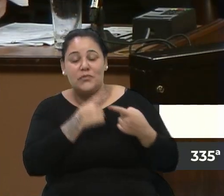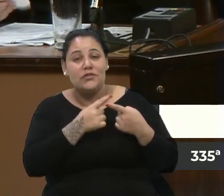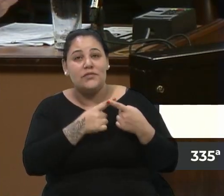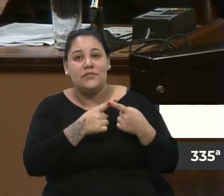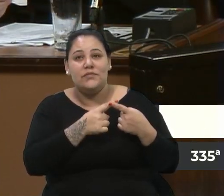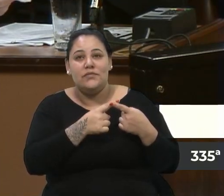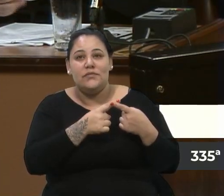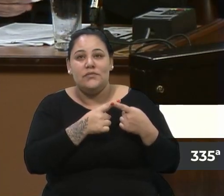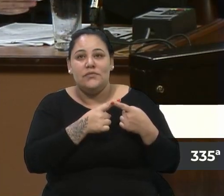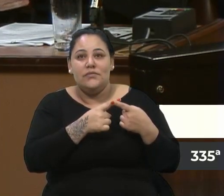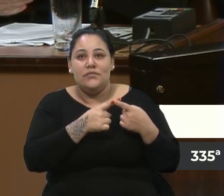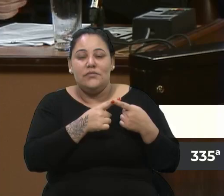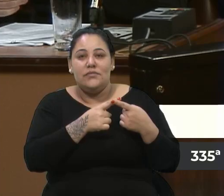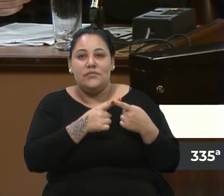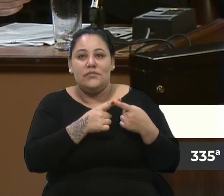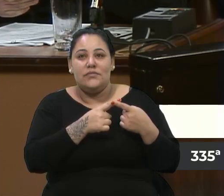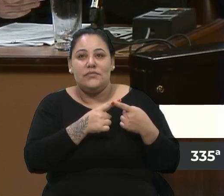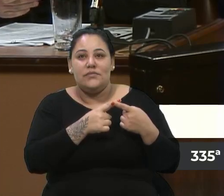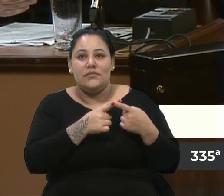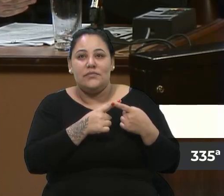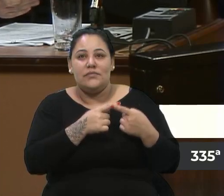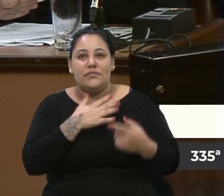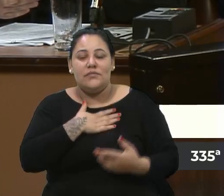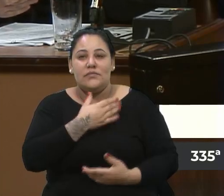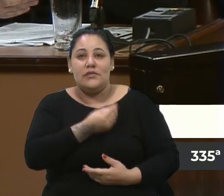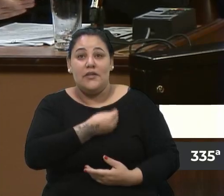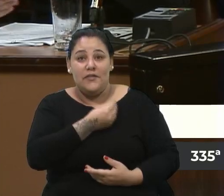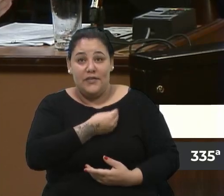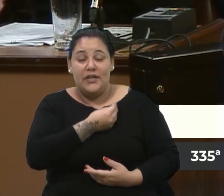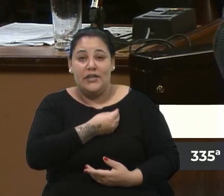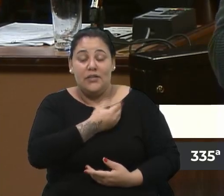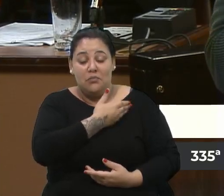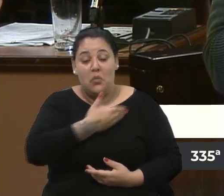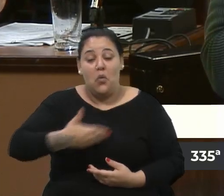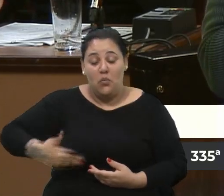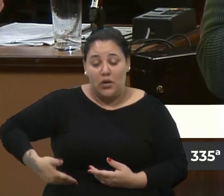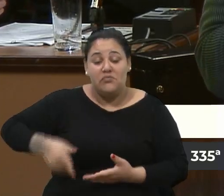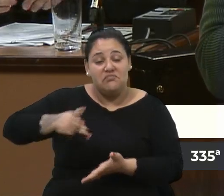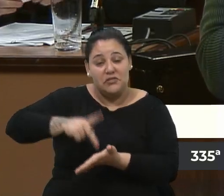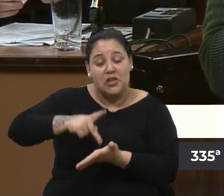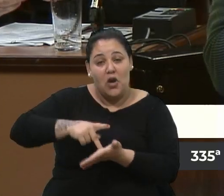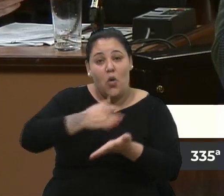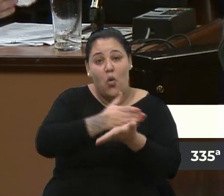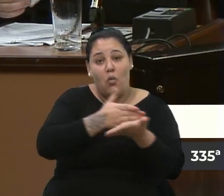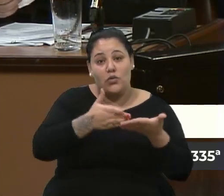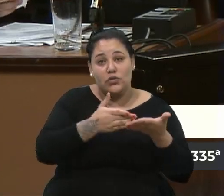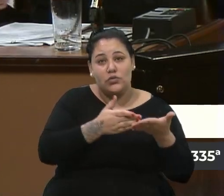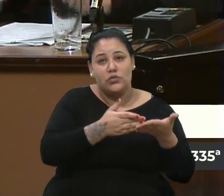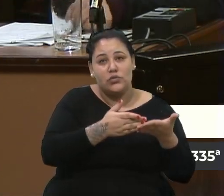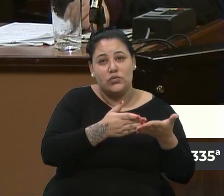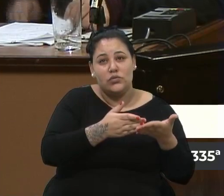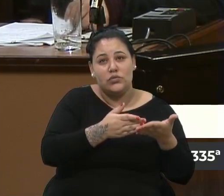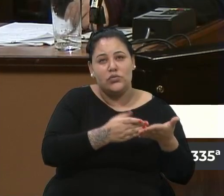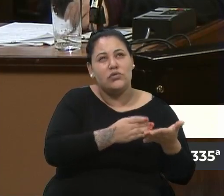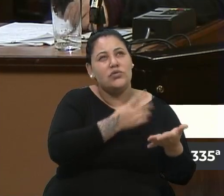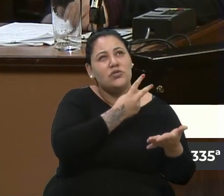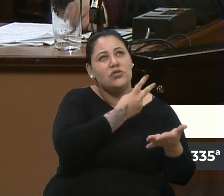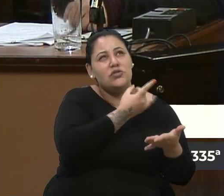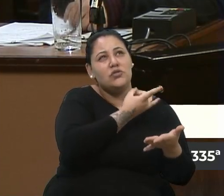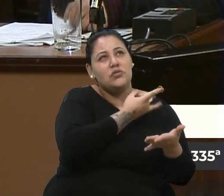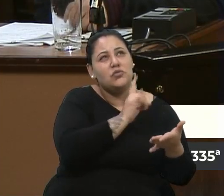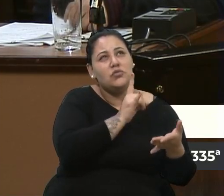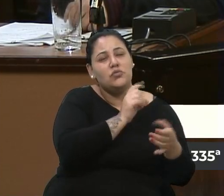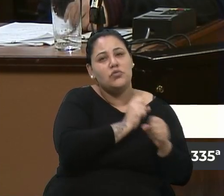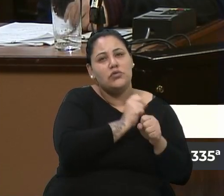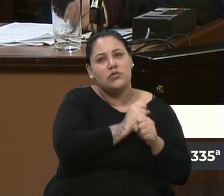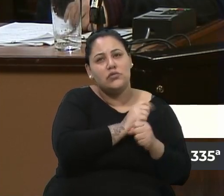porque, digamos assim, que minha vida pública, literalmente, começou nos 2 últimos anos do governo Sartori,